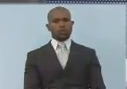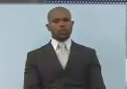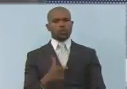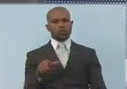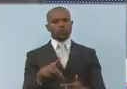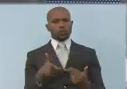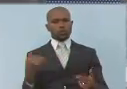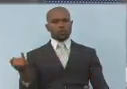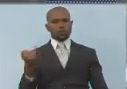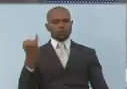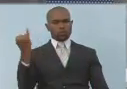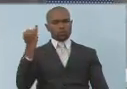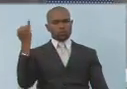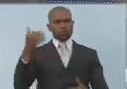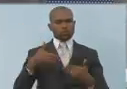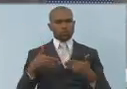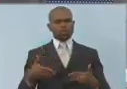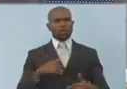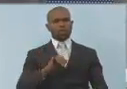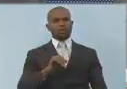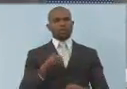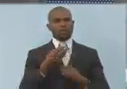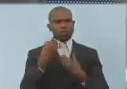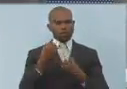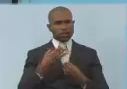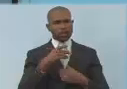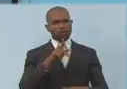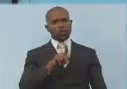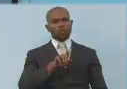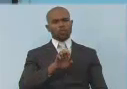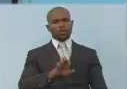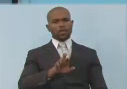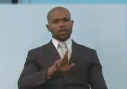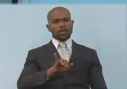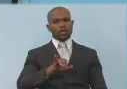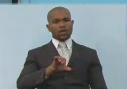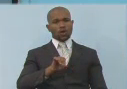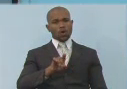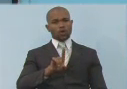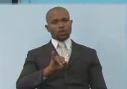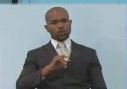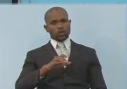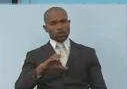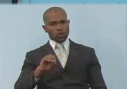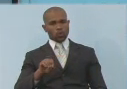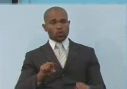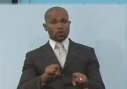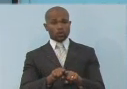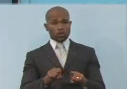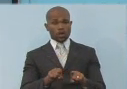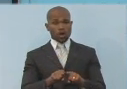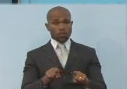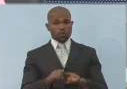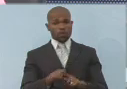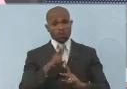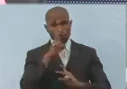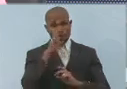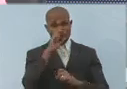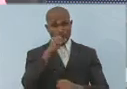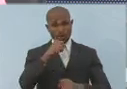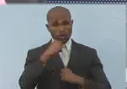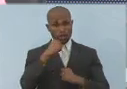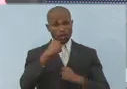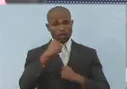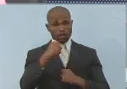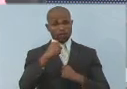importante é a implantação do informativo periódico do servidor. E também o fortalecimento,